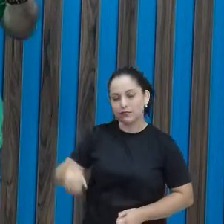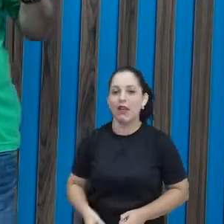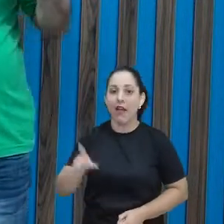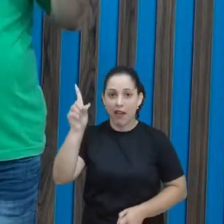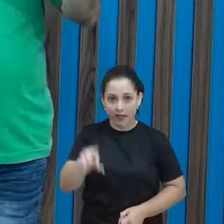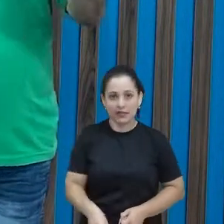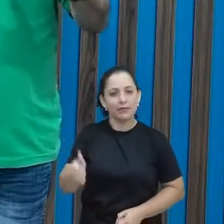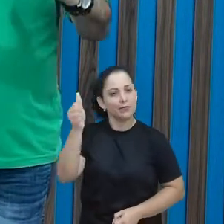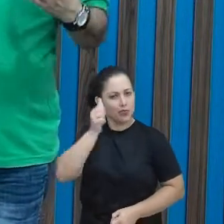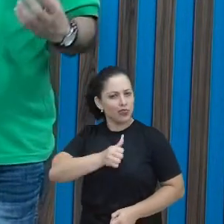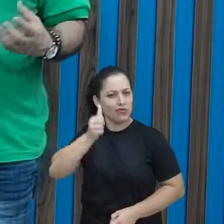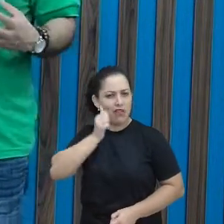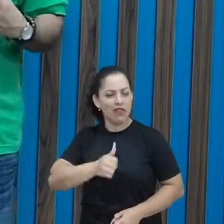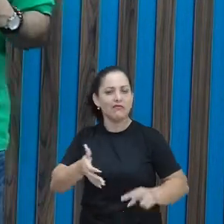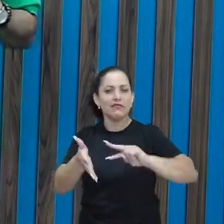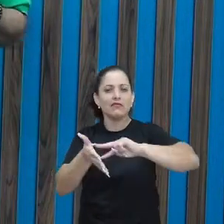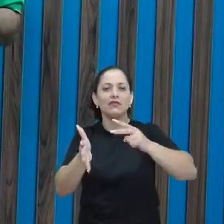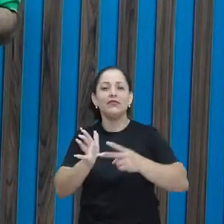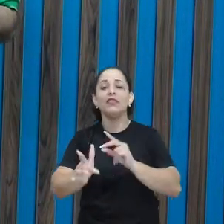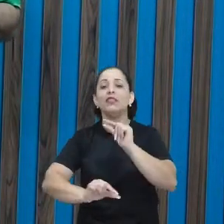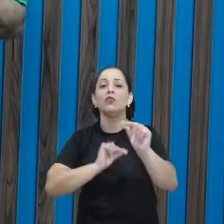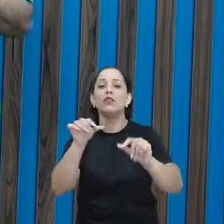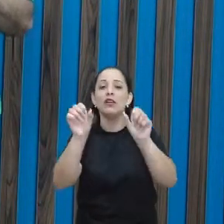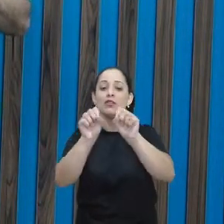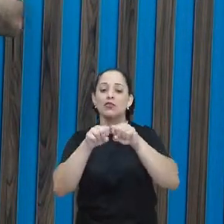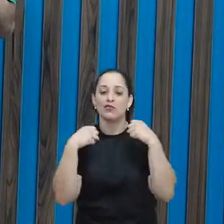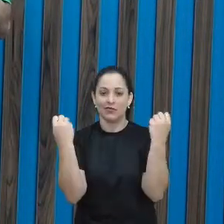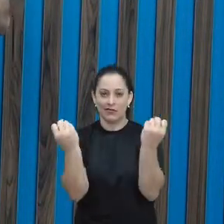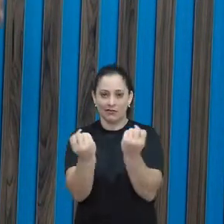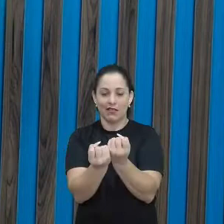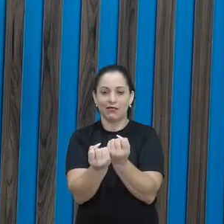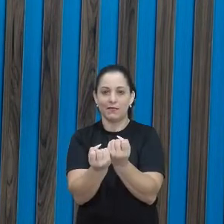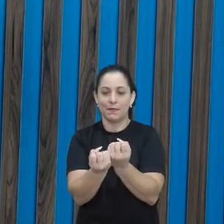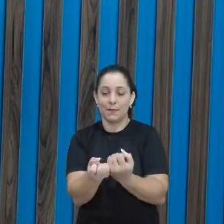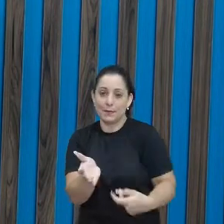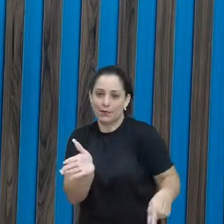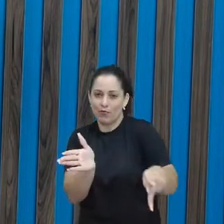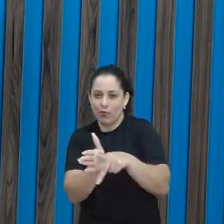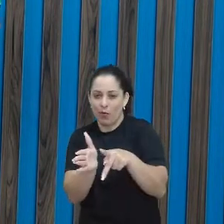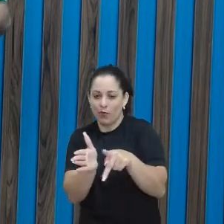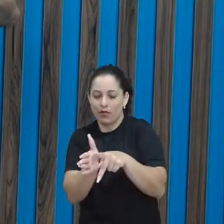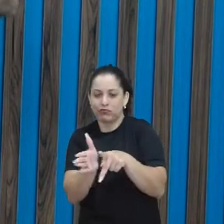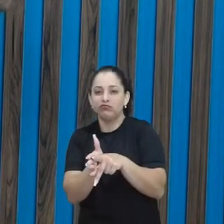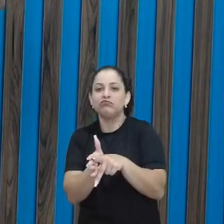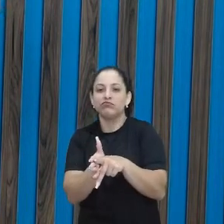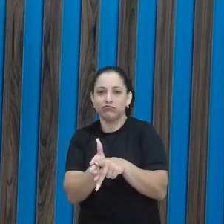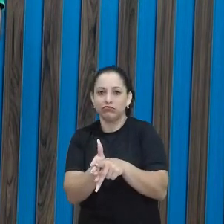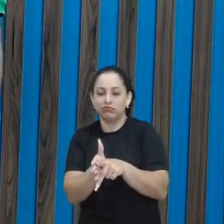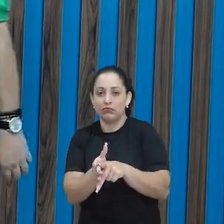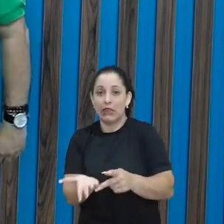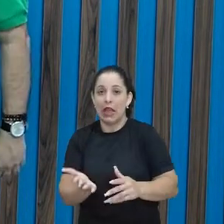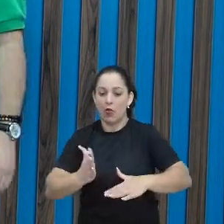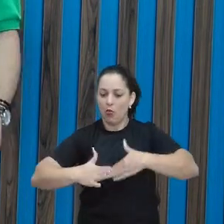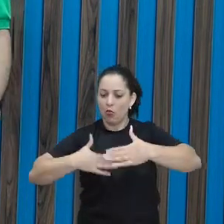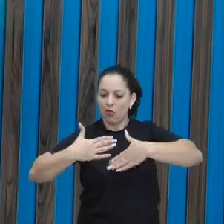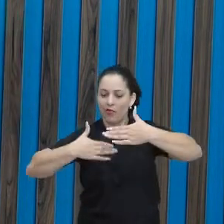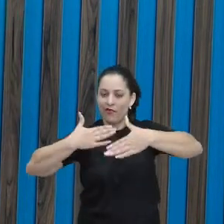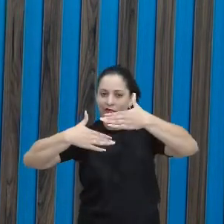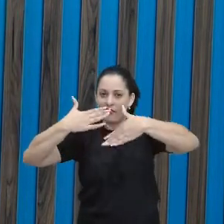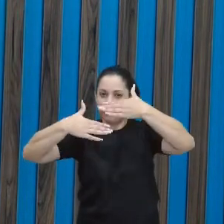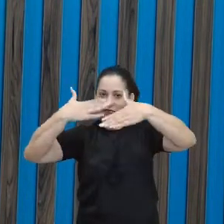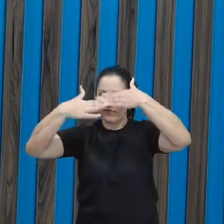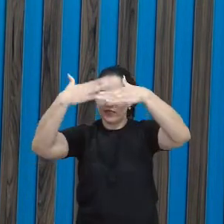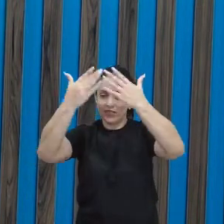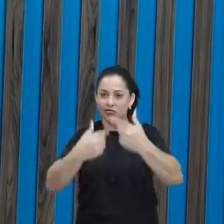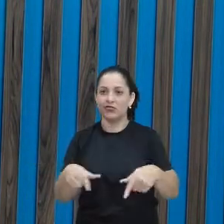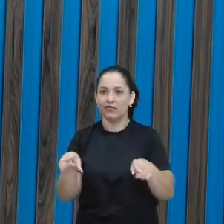representa aquilo que é a civilização, ou seja, a civilidade, civilização, o progresso, em